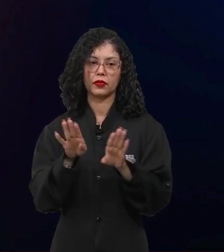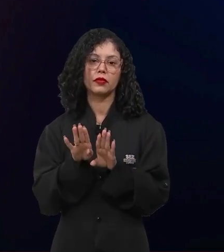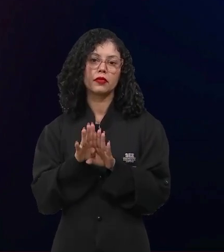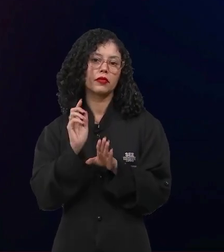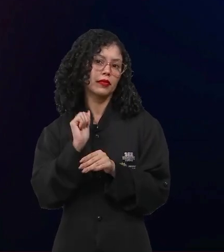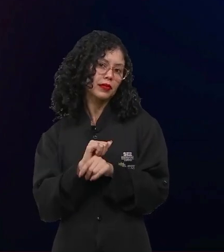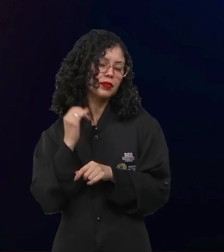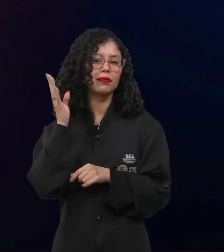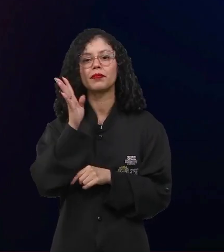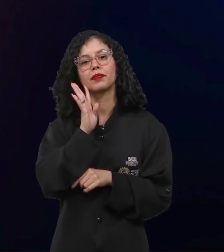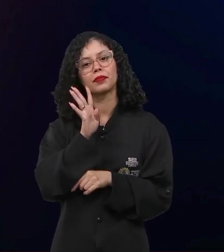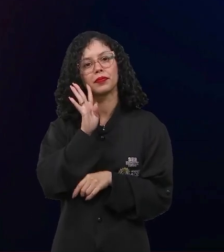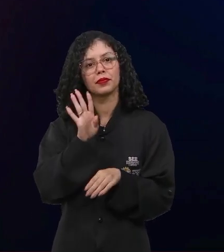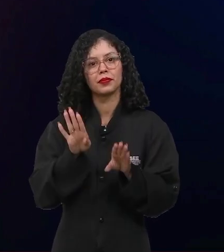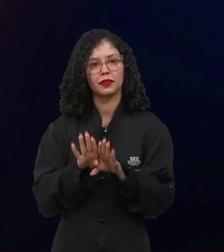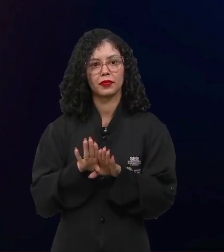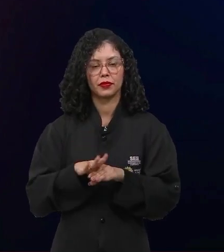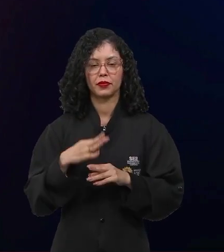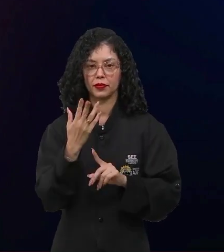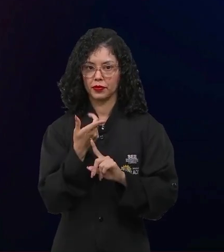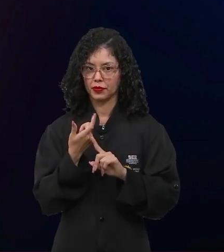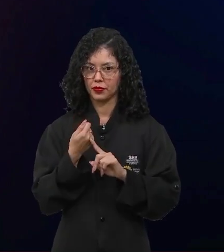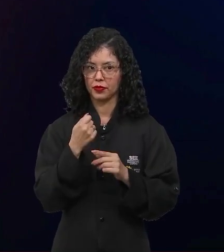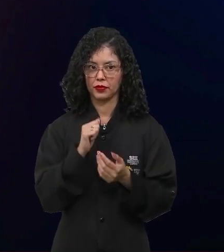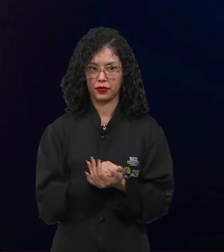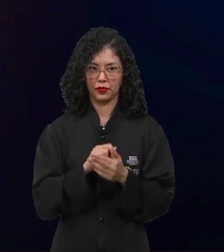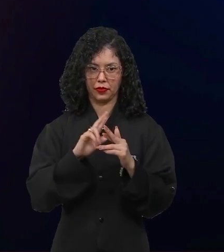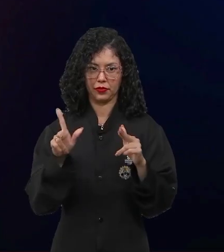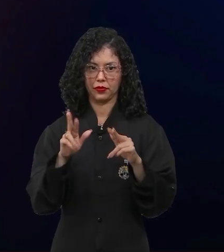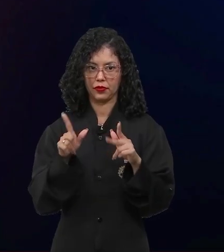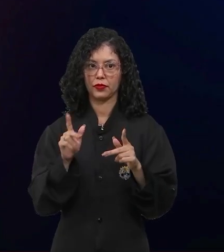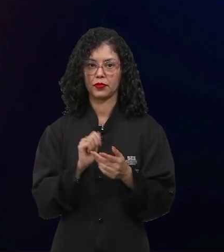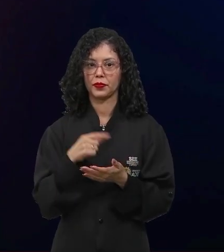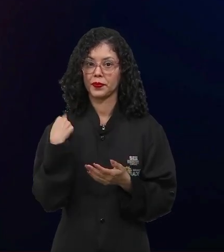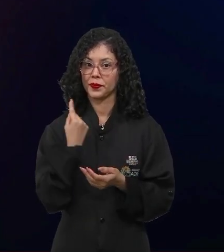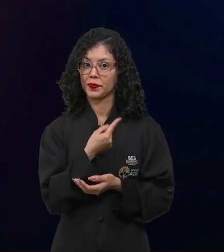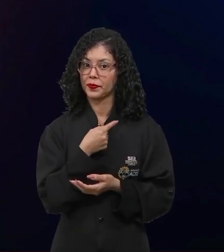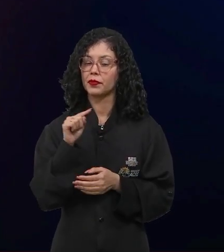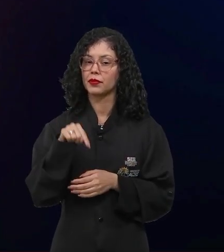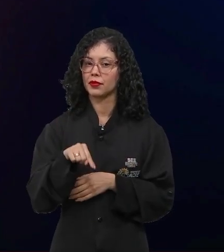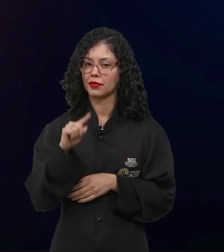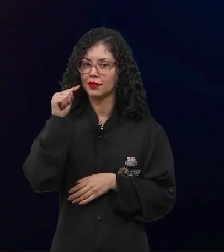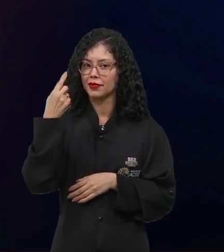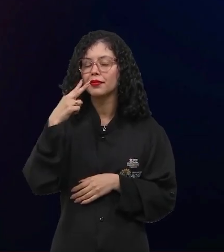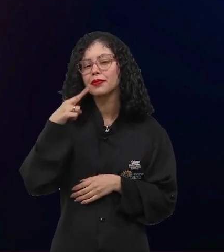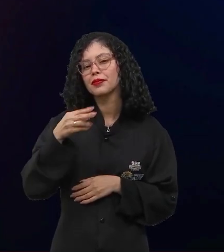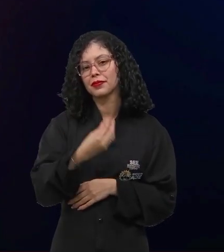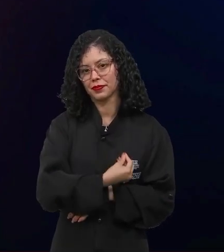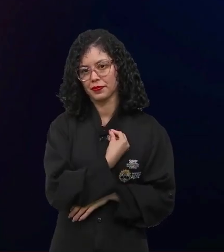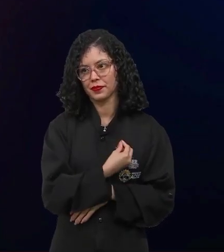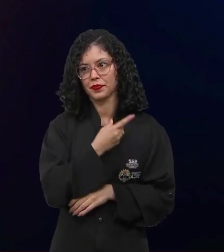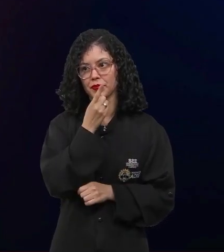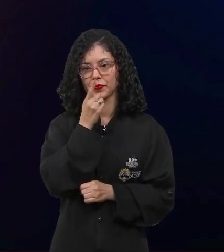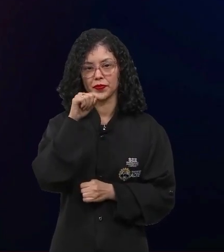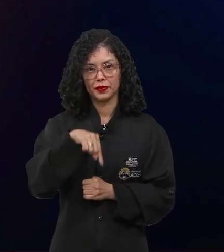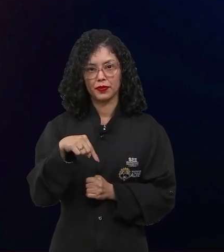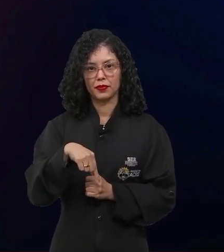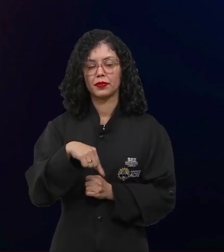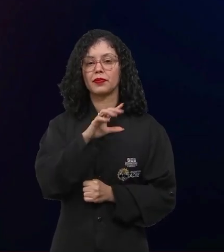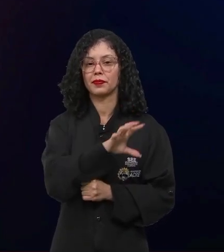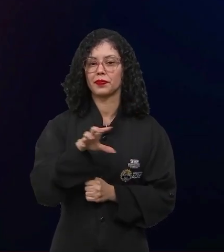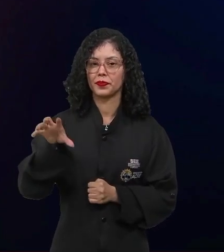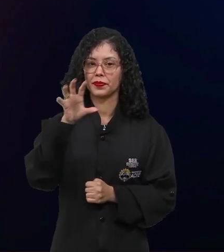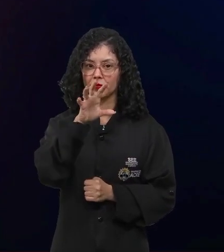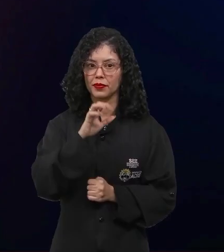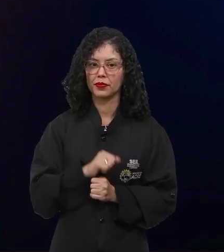assistir, que é muito legal, é uma arte diferente do nosso meio, daquilo que a gente vive no nosso dia a dia aqui na nossa